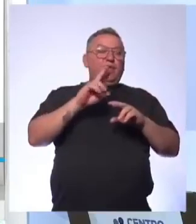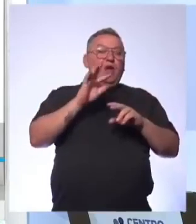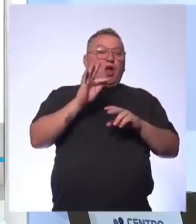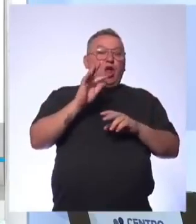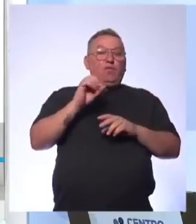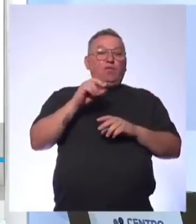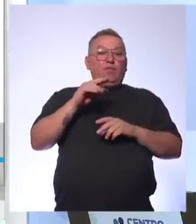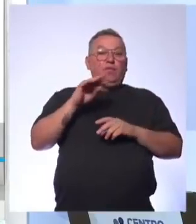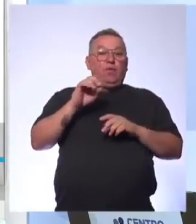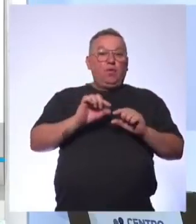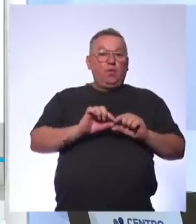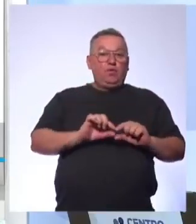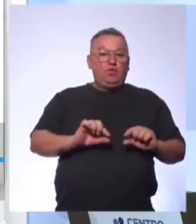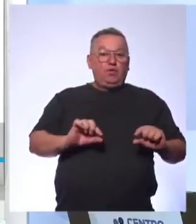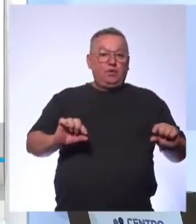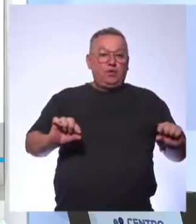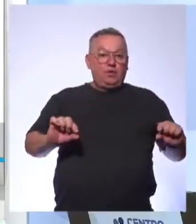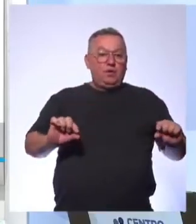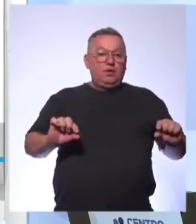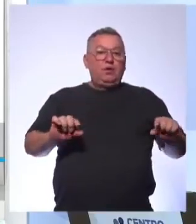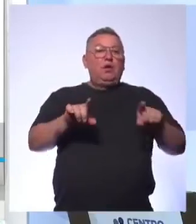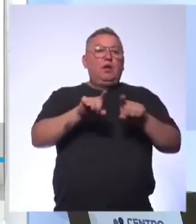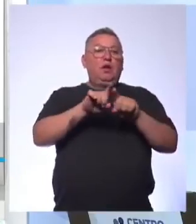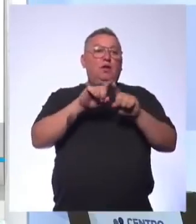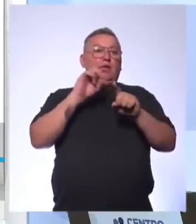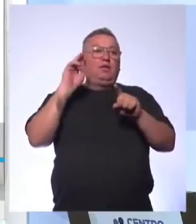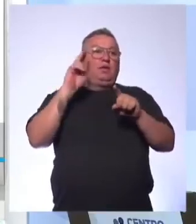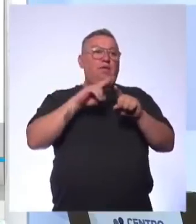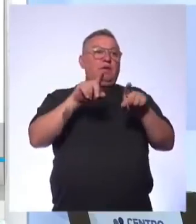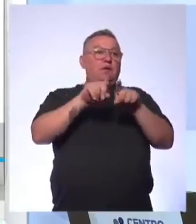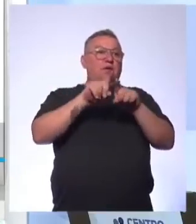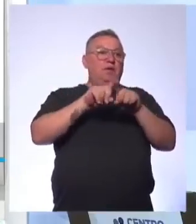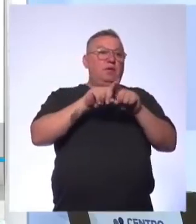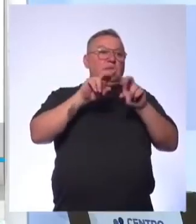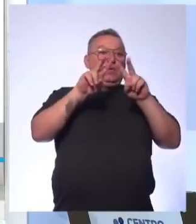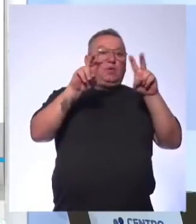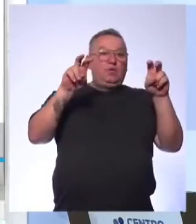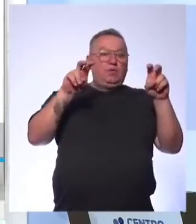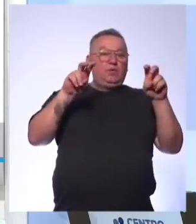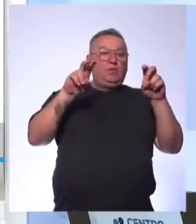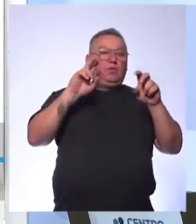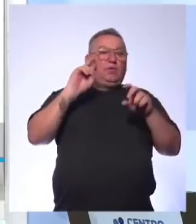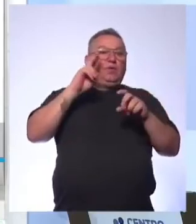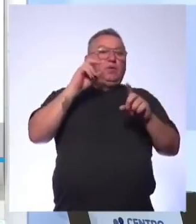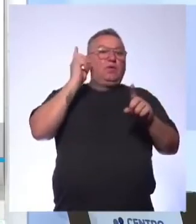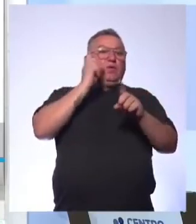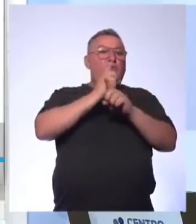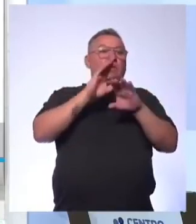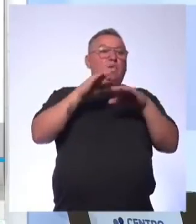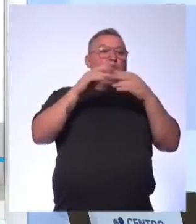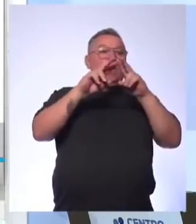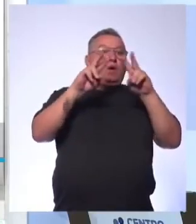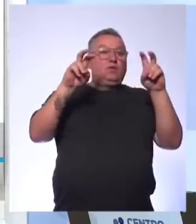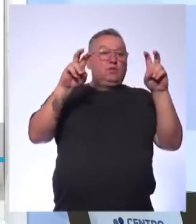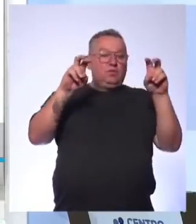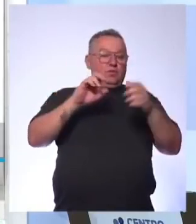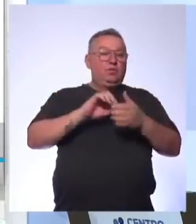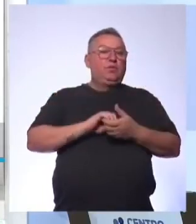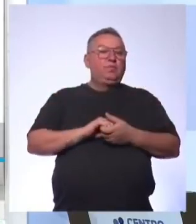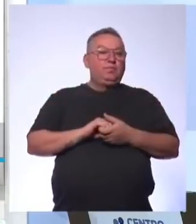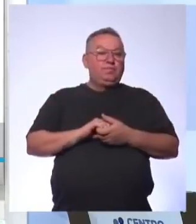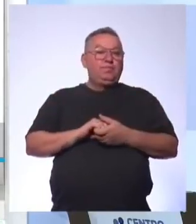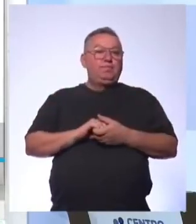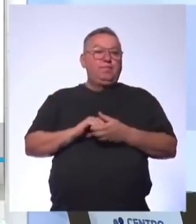para descobrir o gênero, né? E você vai dar uma olhada pelo título e pela imagem para descobrir qual é o assunto. Então, não tem uma leitura